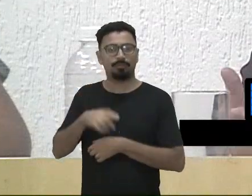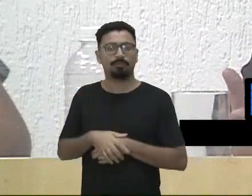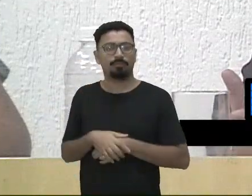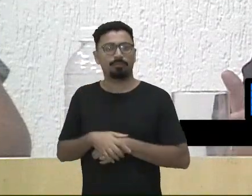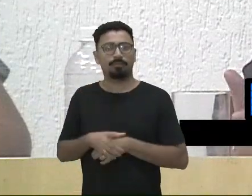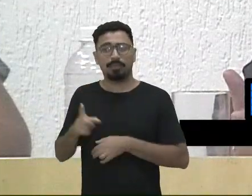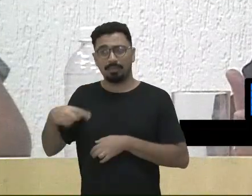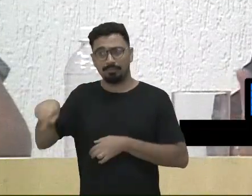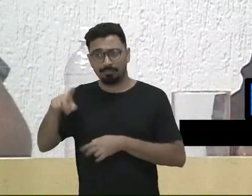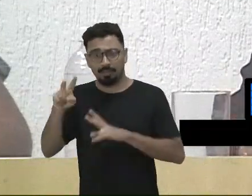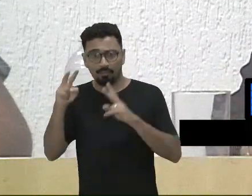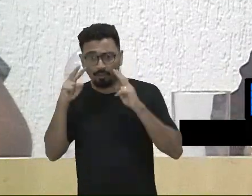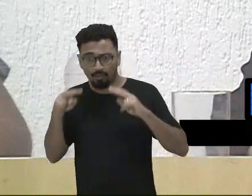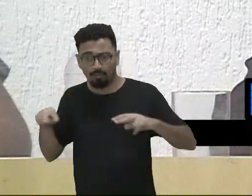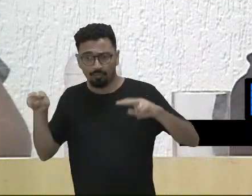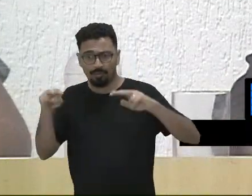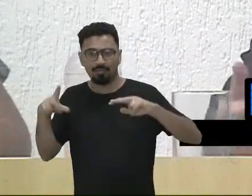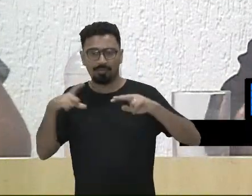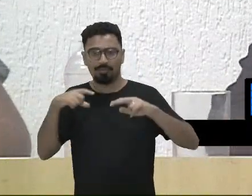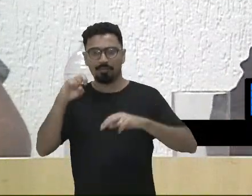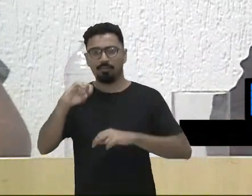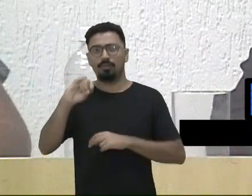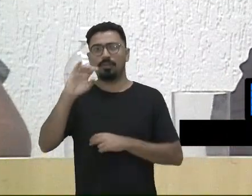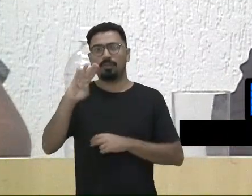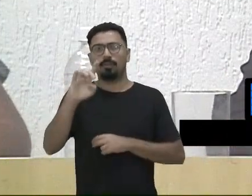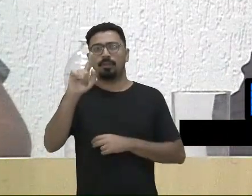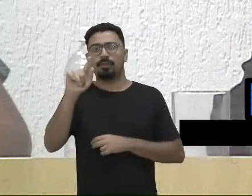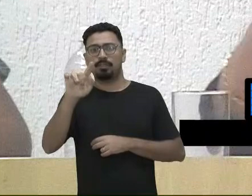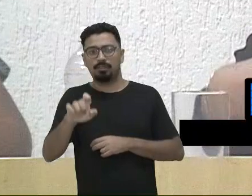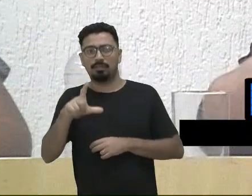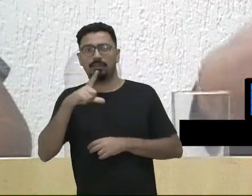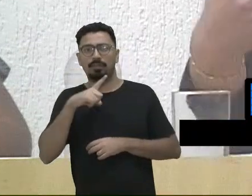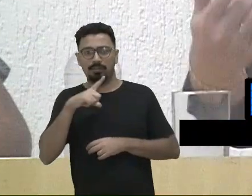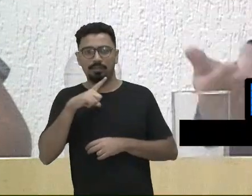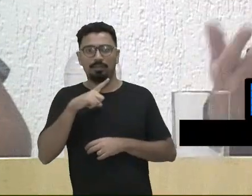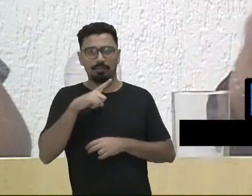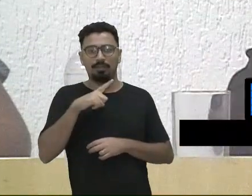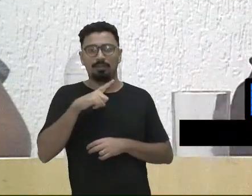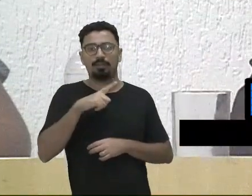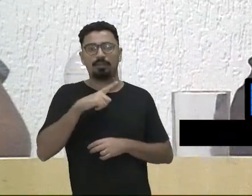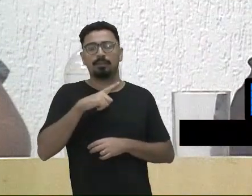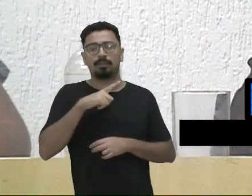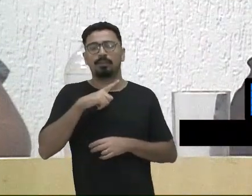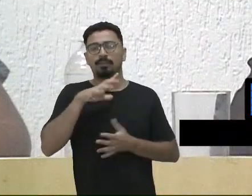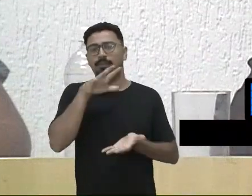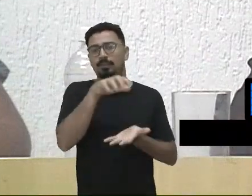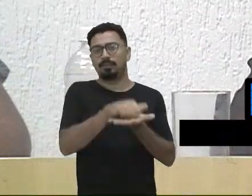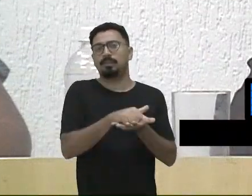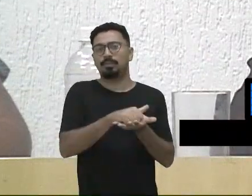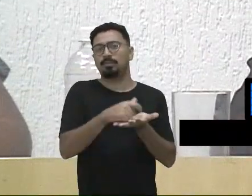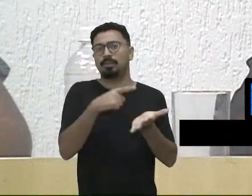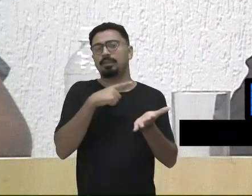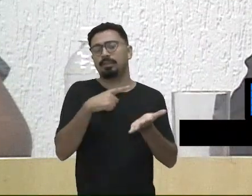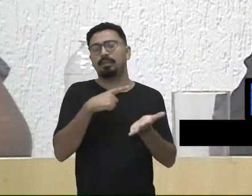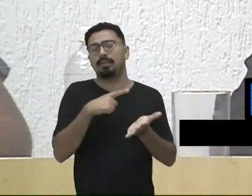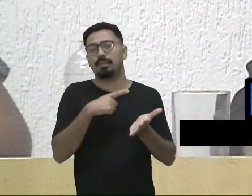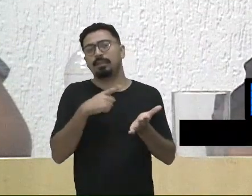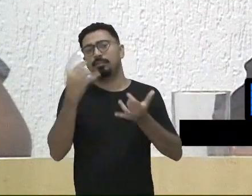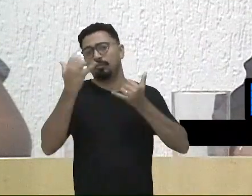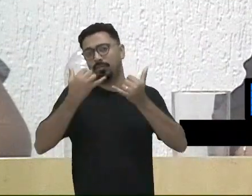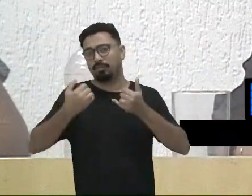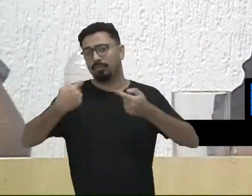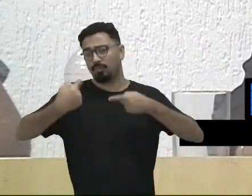Foram vistas no IBGE para colocar ali na catalogação para gerar dados para a política pública?